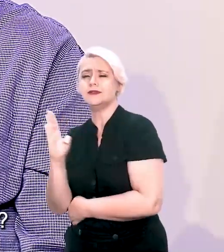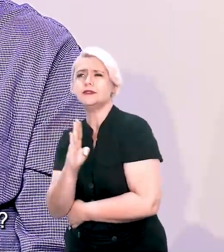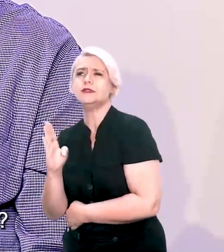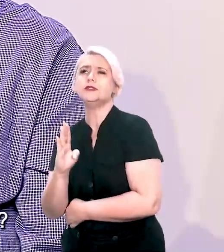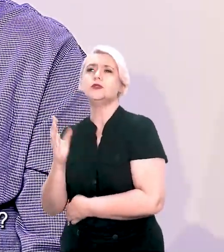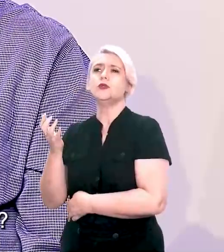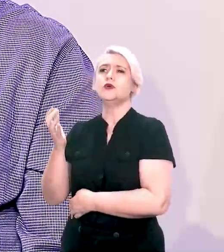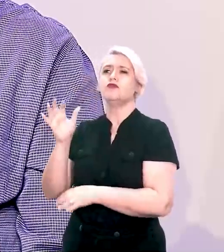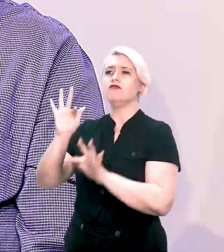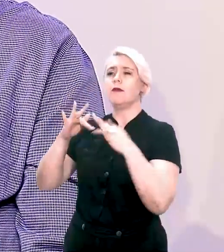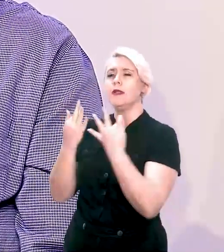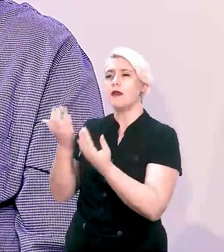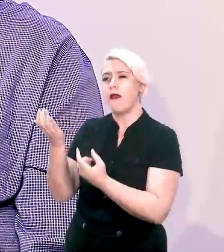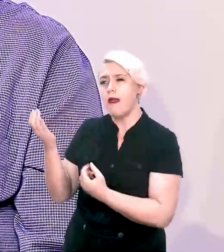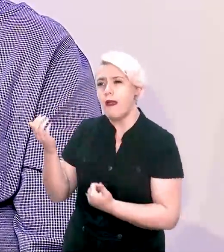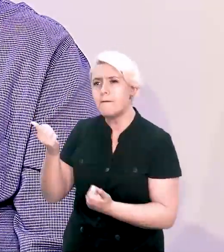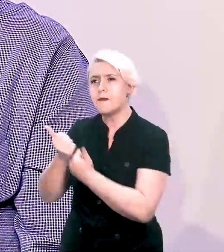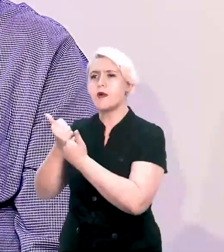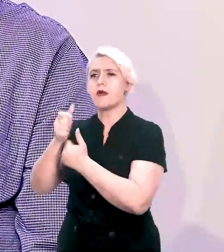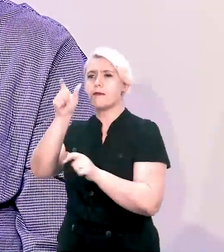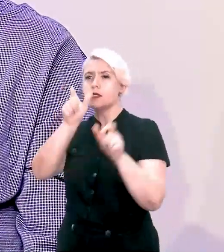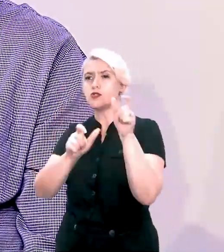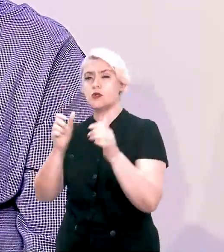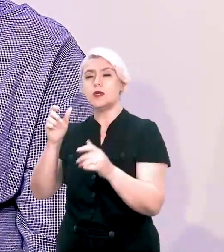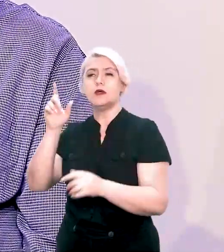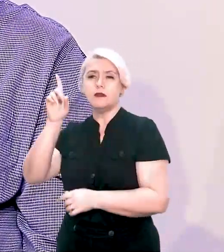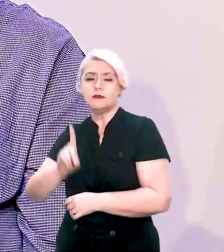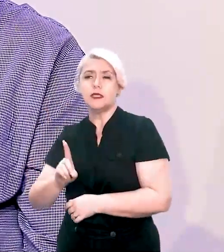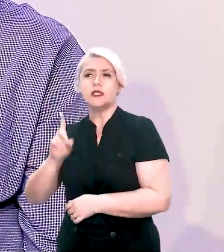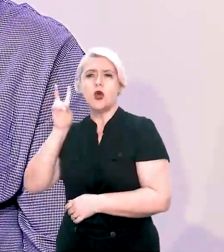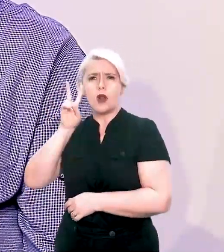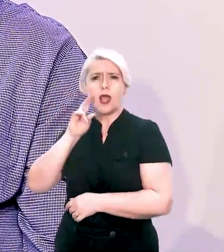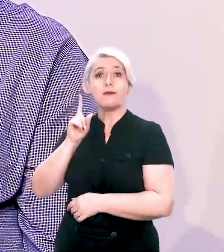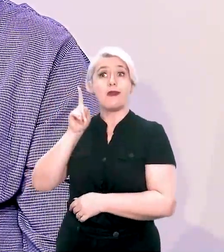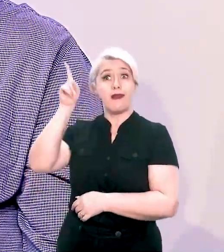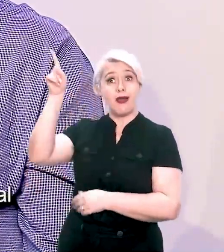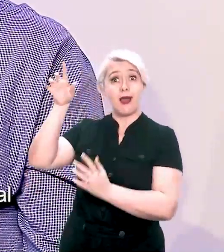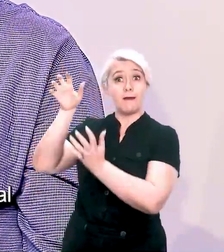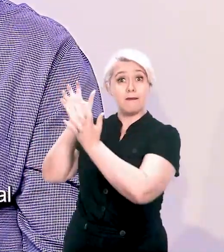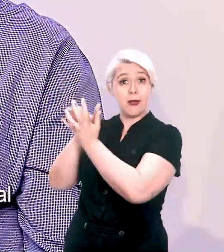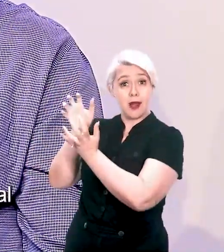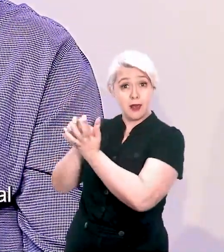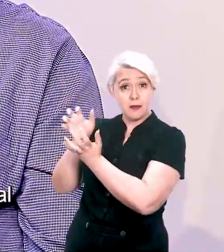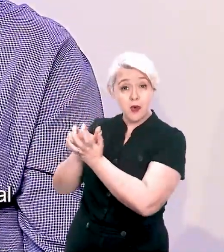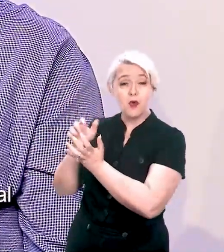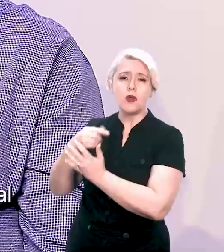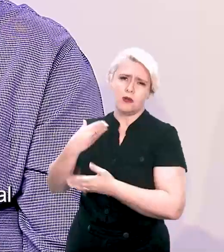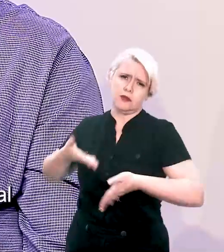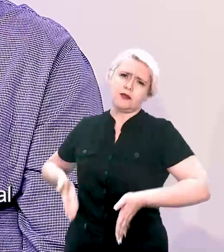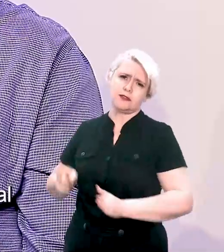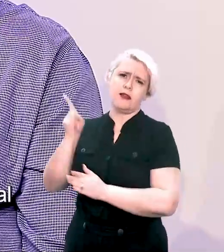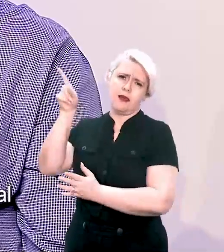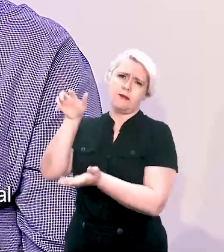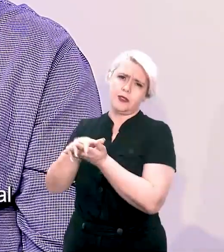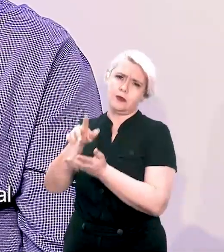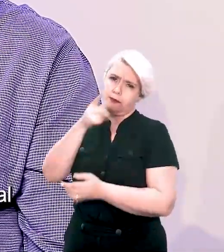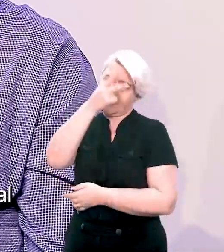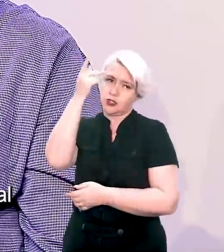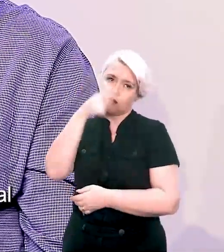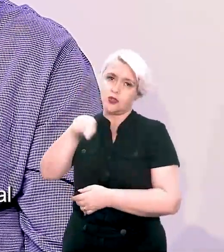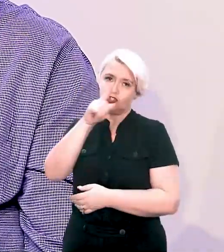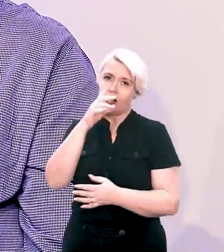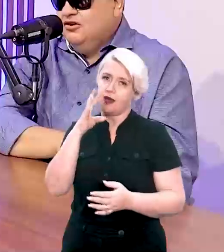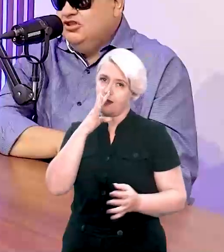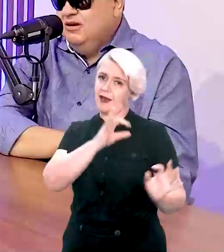com deficiência? Eu me lembro que lá em Pernambuco, eu sou do lado de Pernambuco, o pessoal que acompanha o podcast